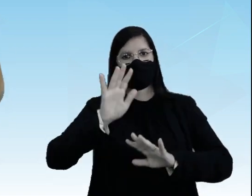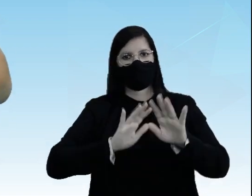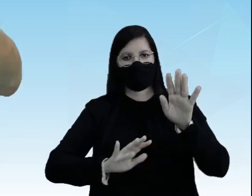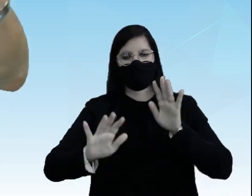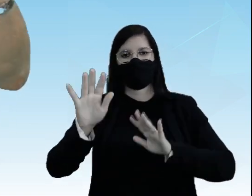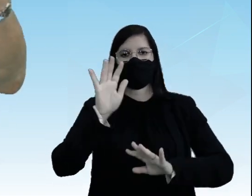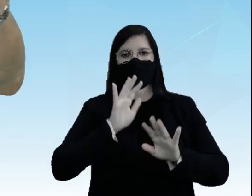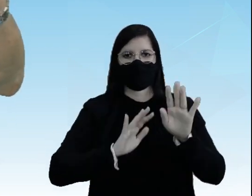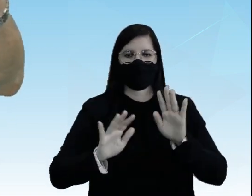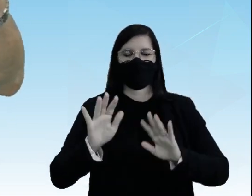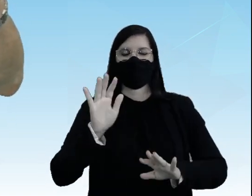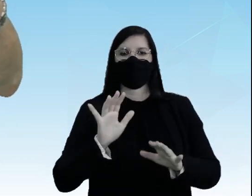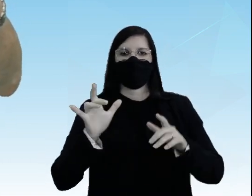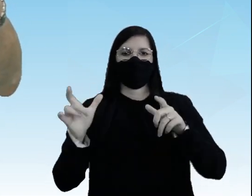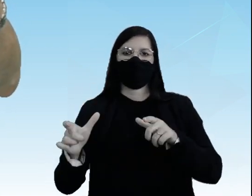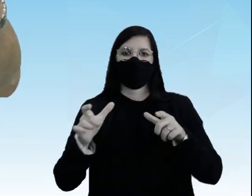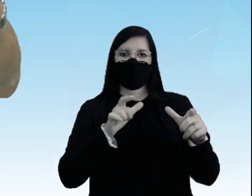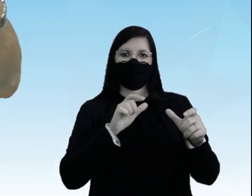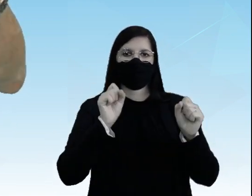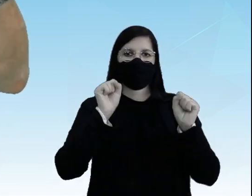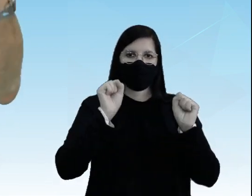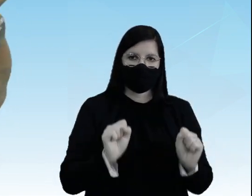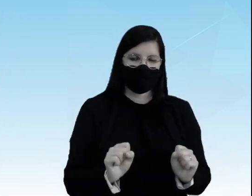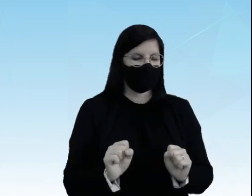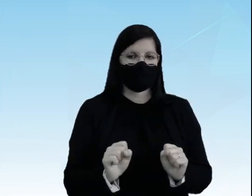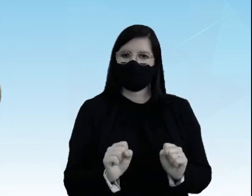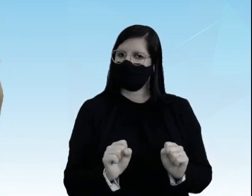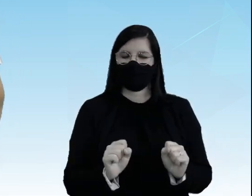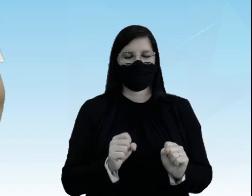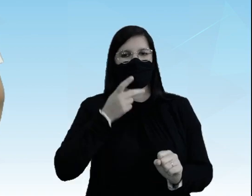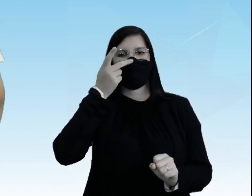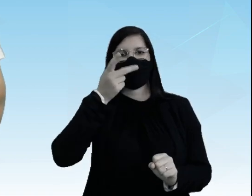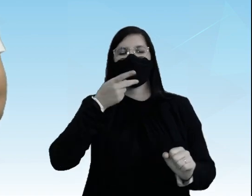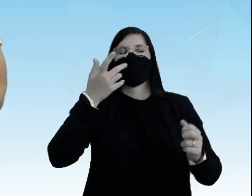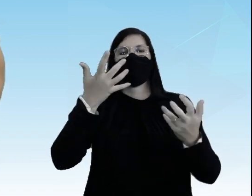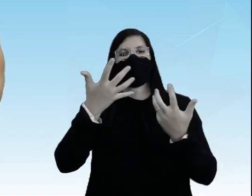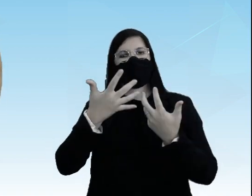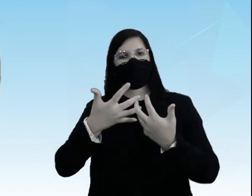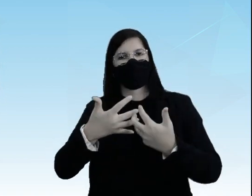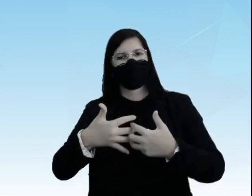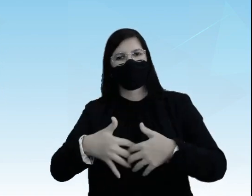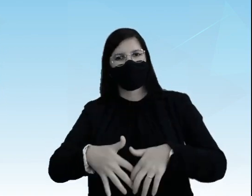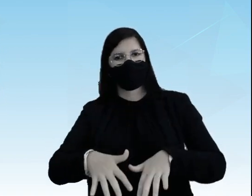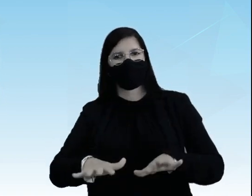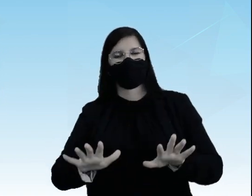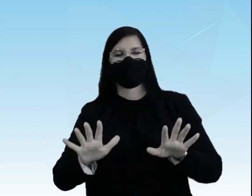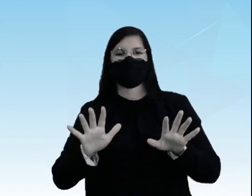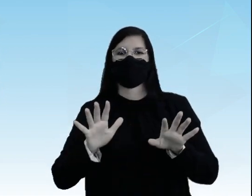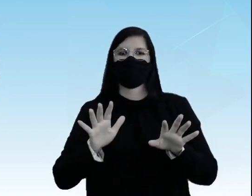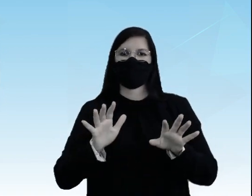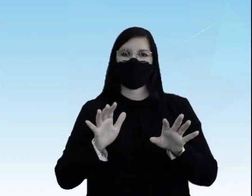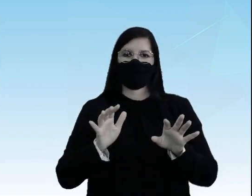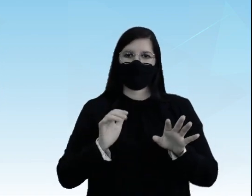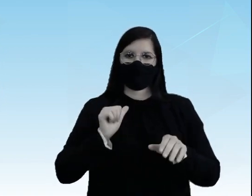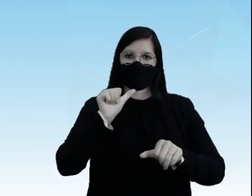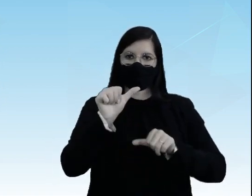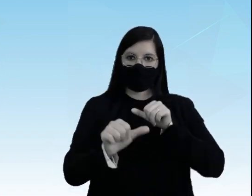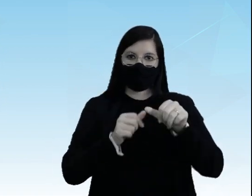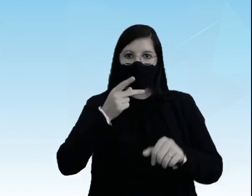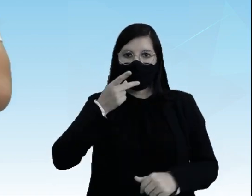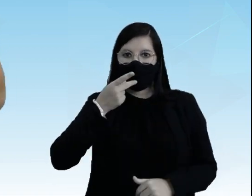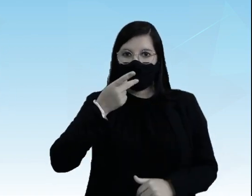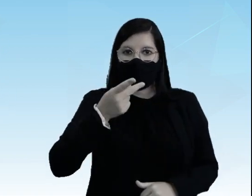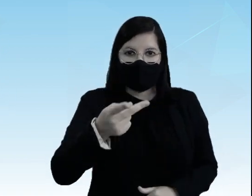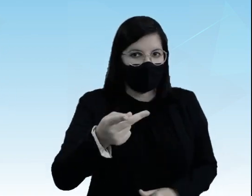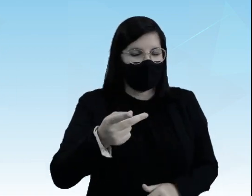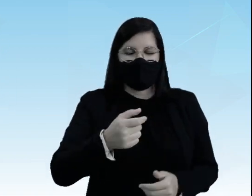que a fala é o território do pode tudo, não. A fala é mais espontânea. E muitas vezes tentar retificar a fala é difícil.